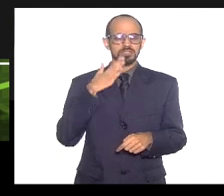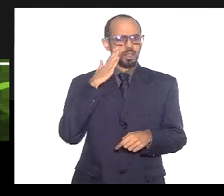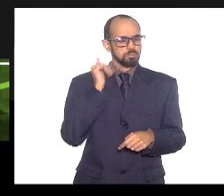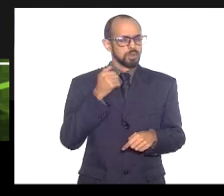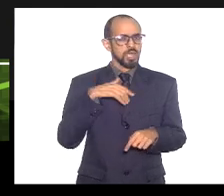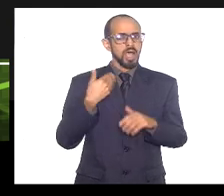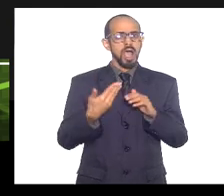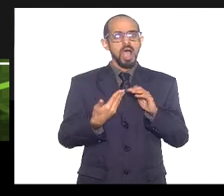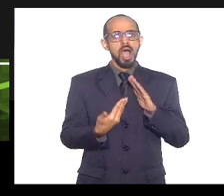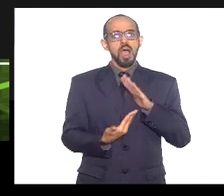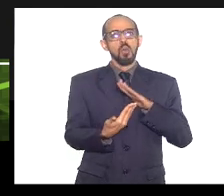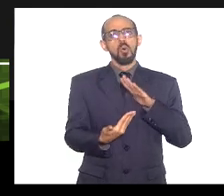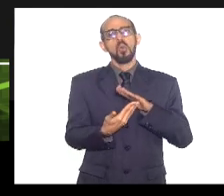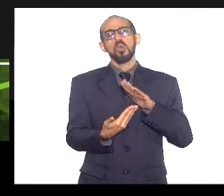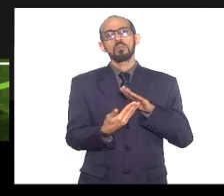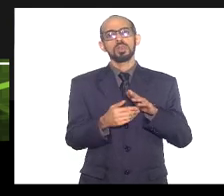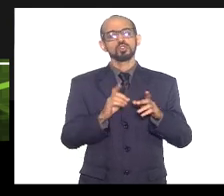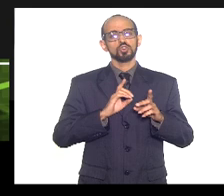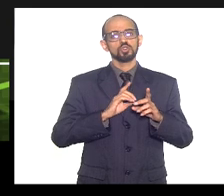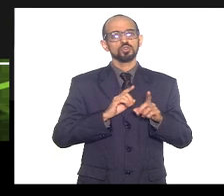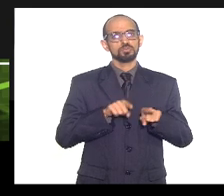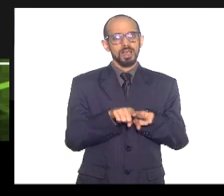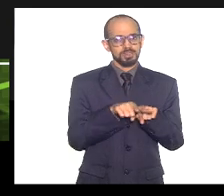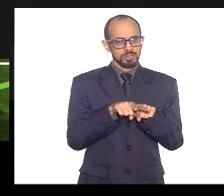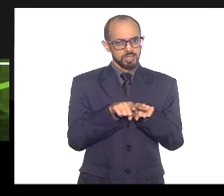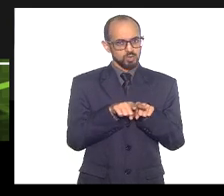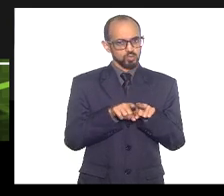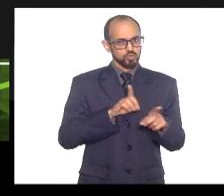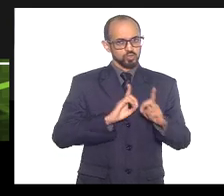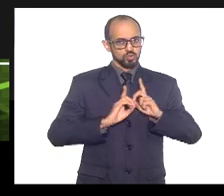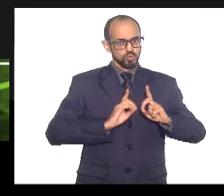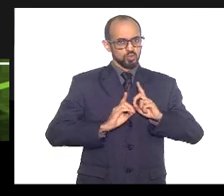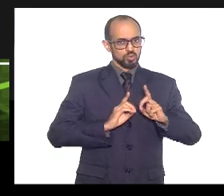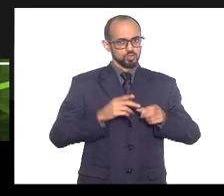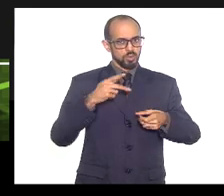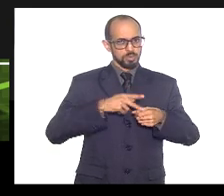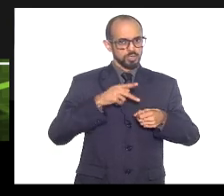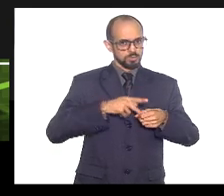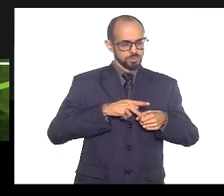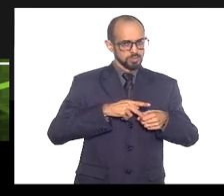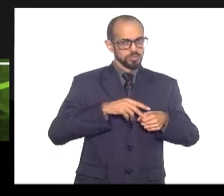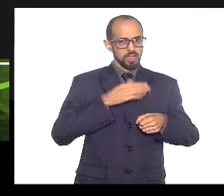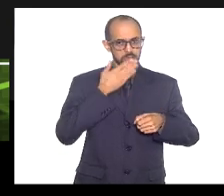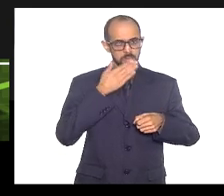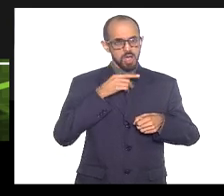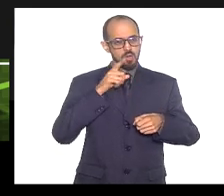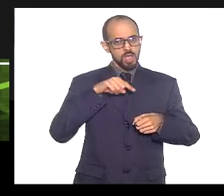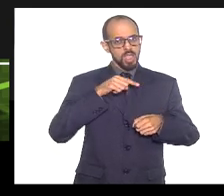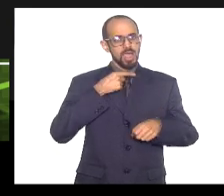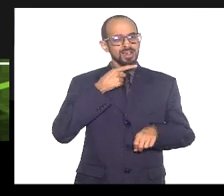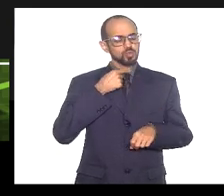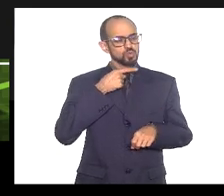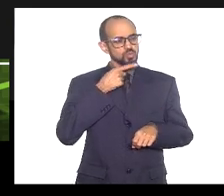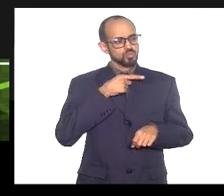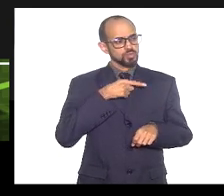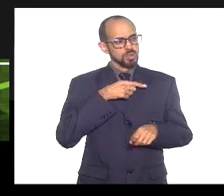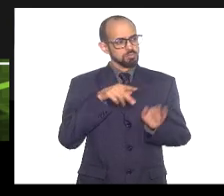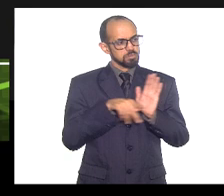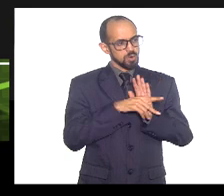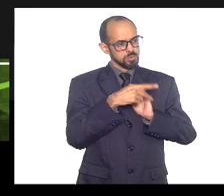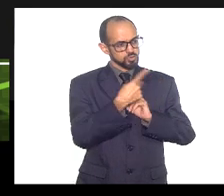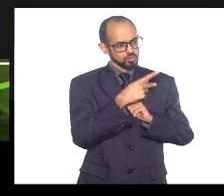até que ponto os parceiros discutem com a Petrobras a observância a esse regime, qual a questão especificamente colocada?